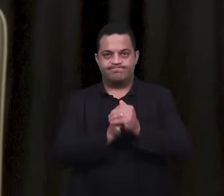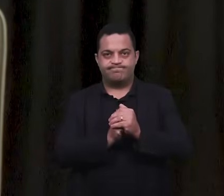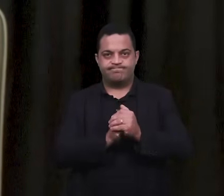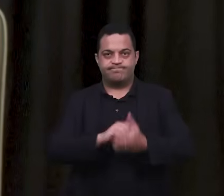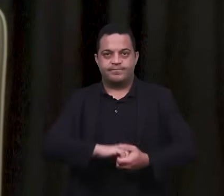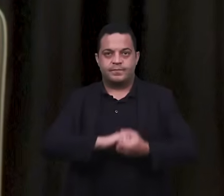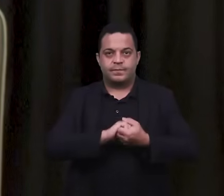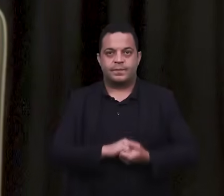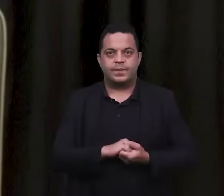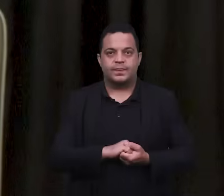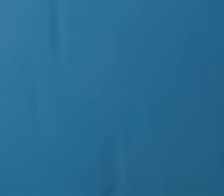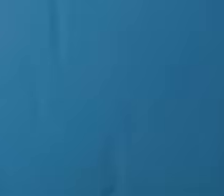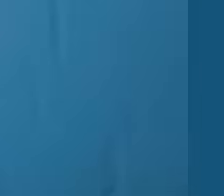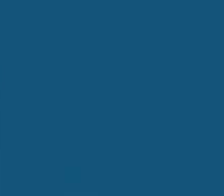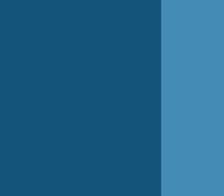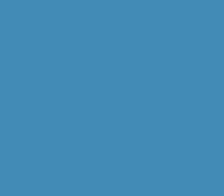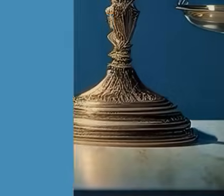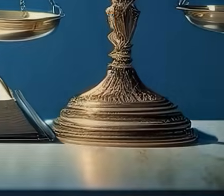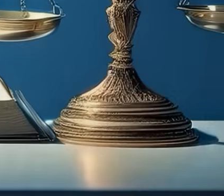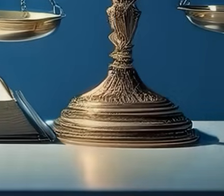desejamos a paz do Senhor Jesus.